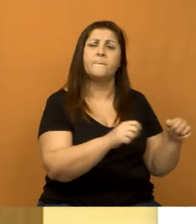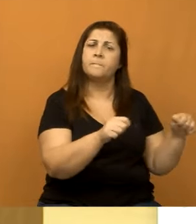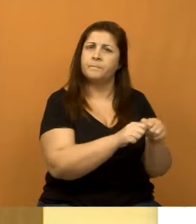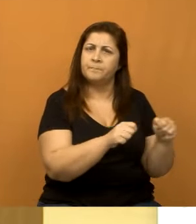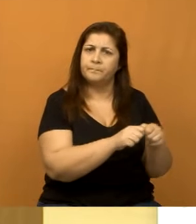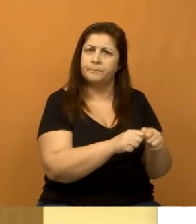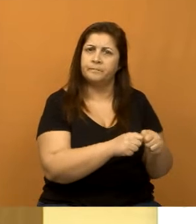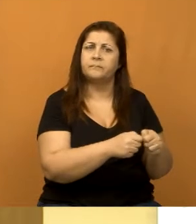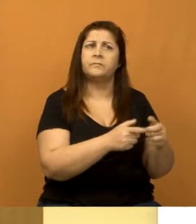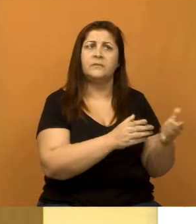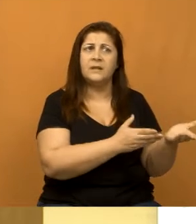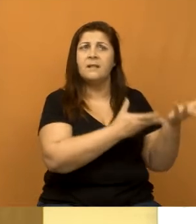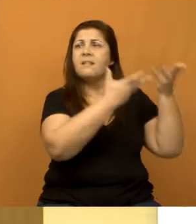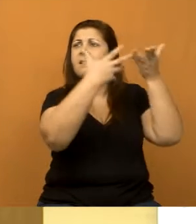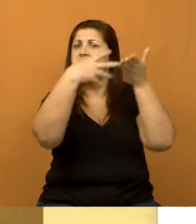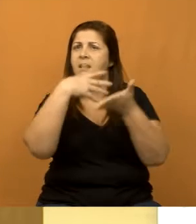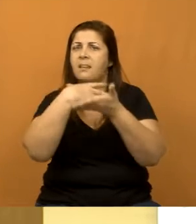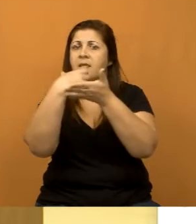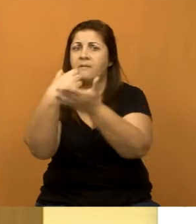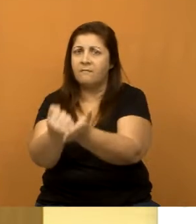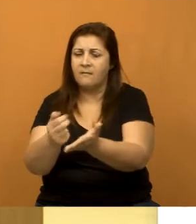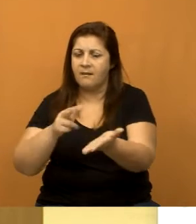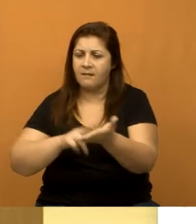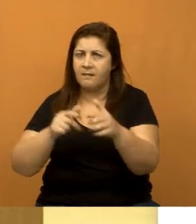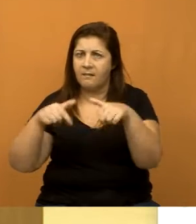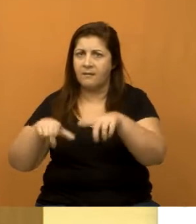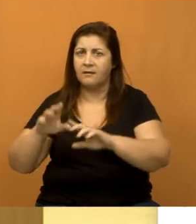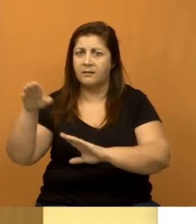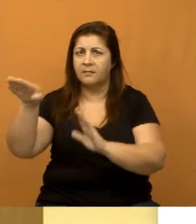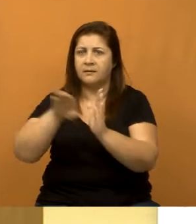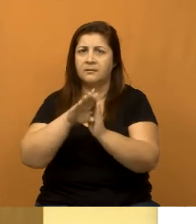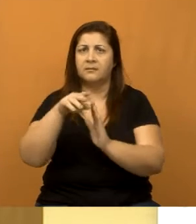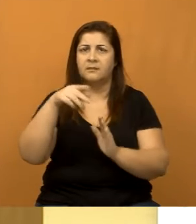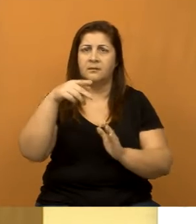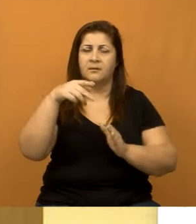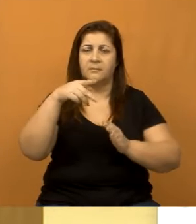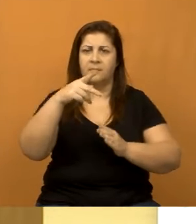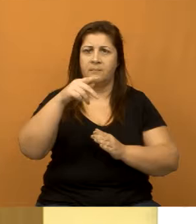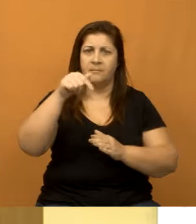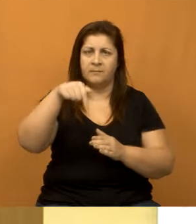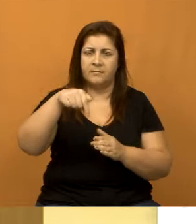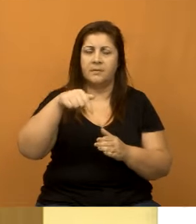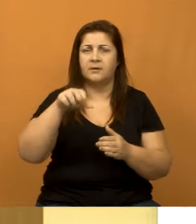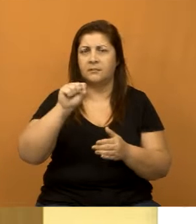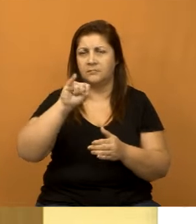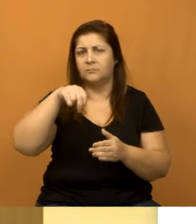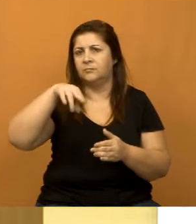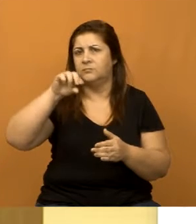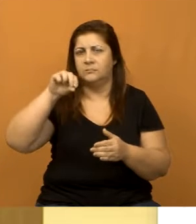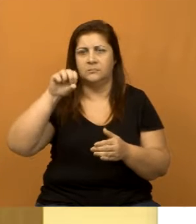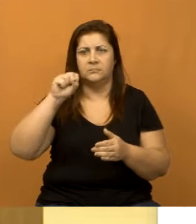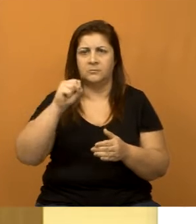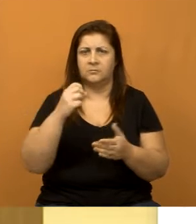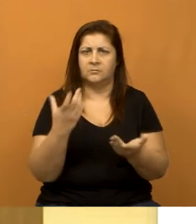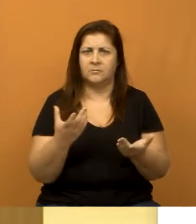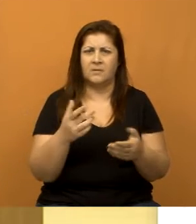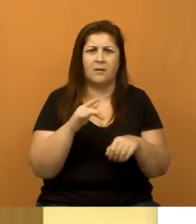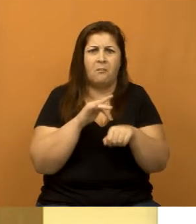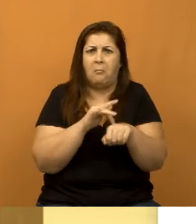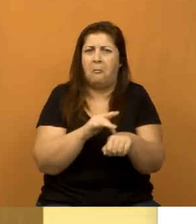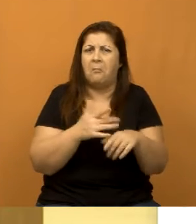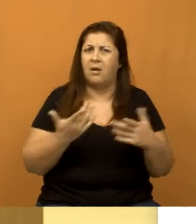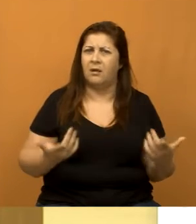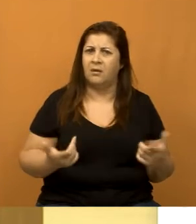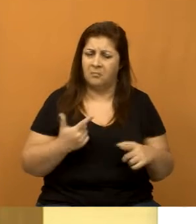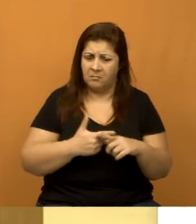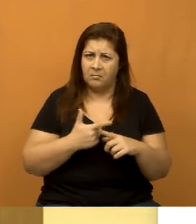efetivamente entregar as correspondências lá no Parque dos Sinos. É um verdadeiro absurdo para a nossa cidade, um bairro totalmente